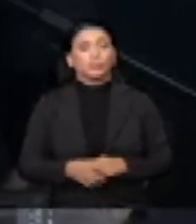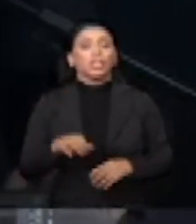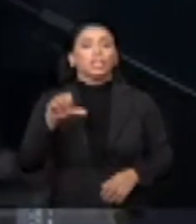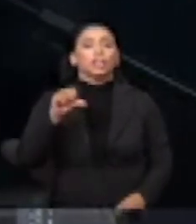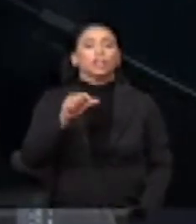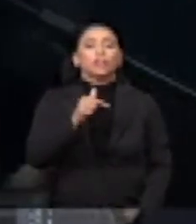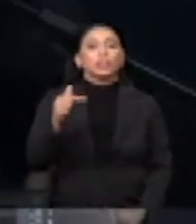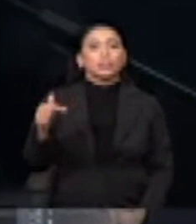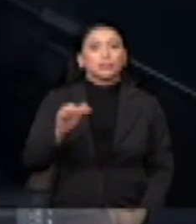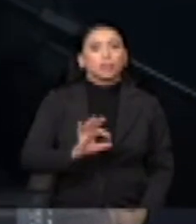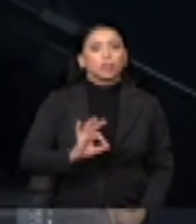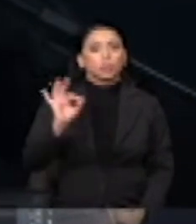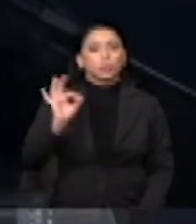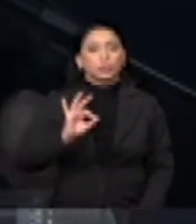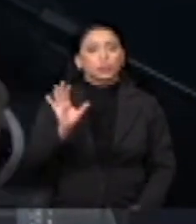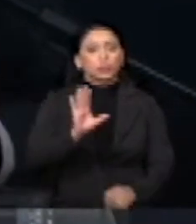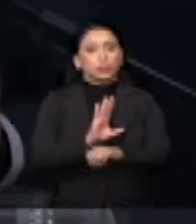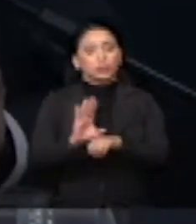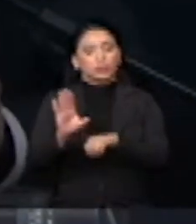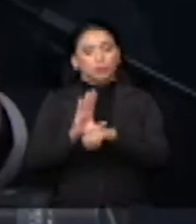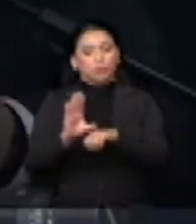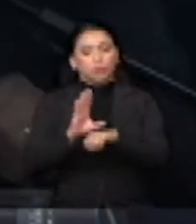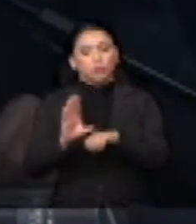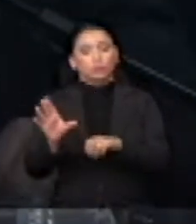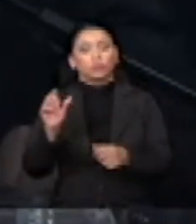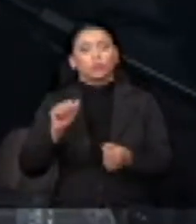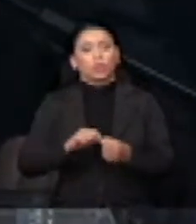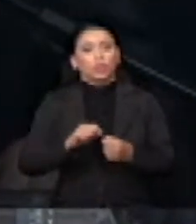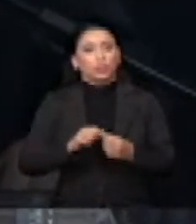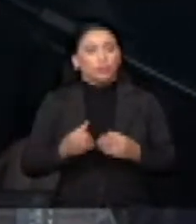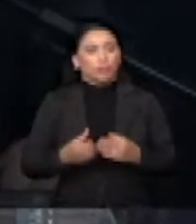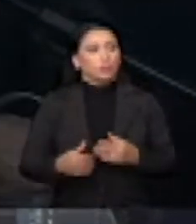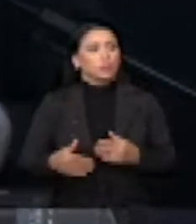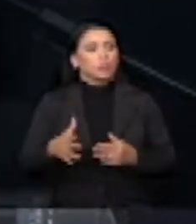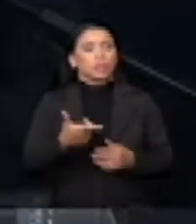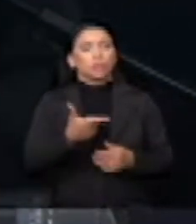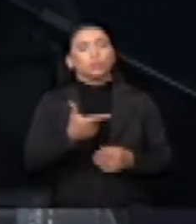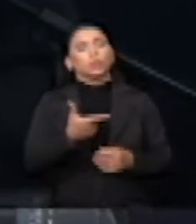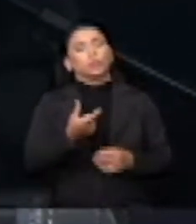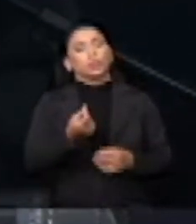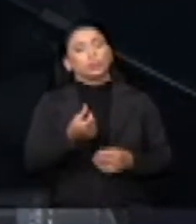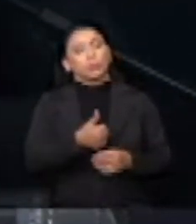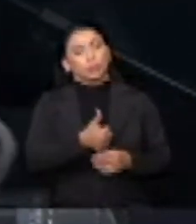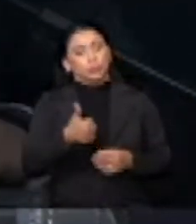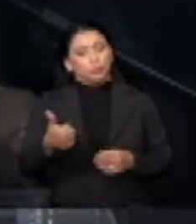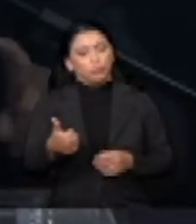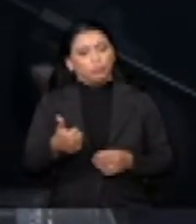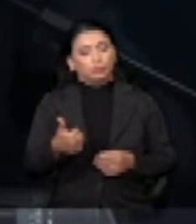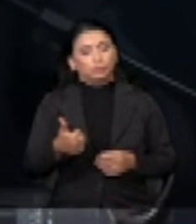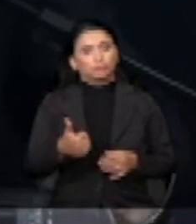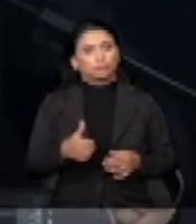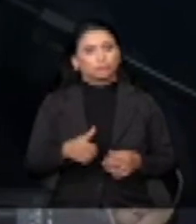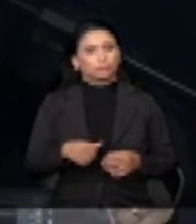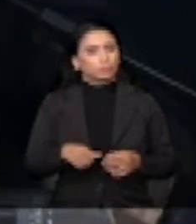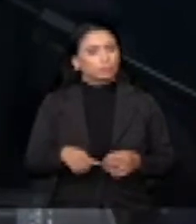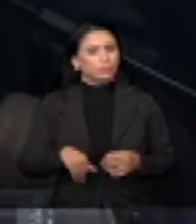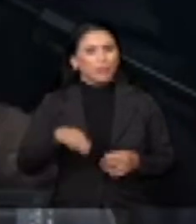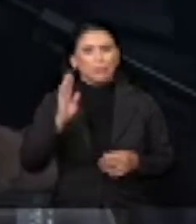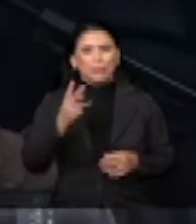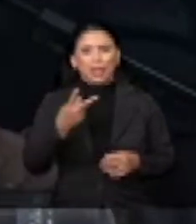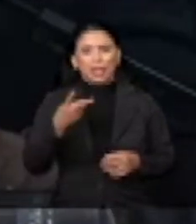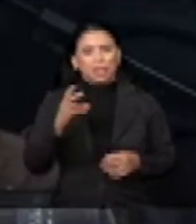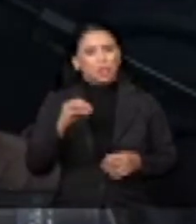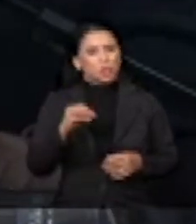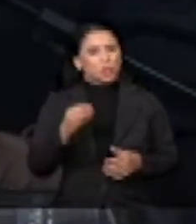97% desses cursos foram criados a partir de mais de 200 escolas